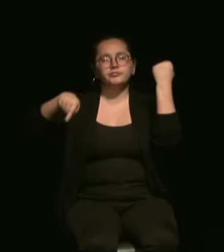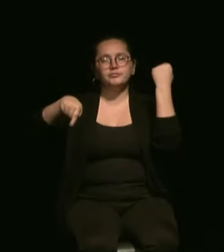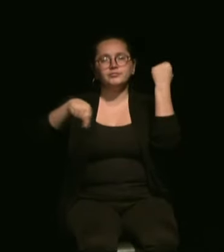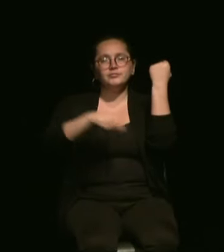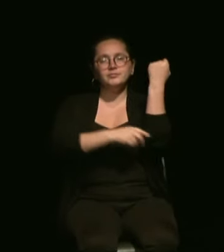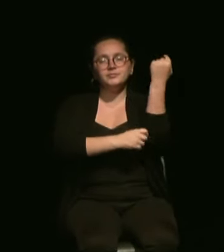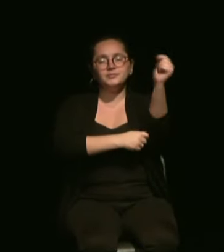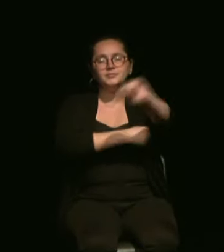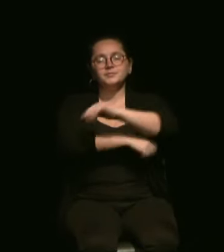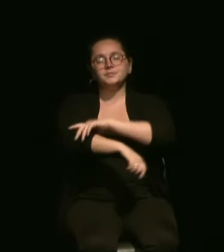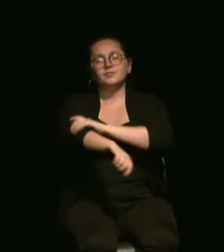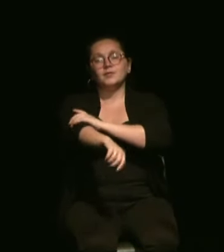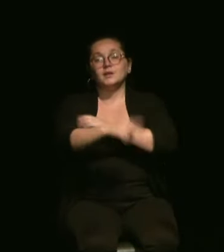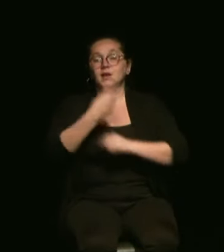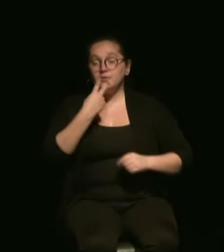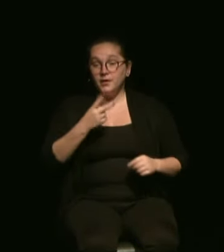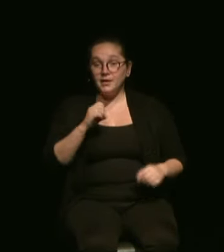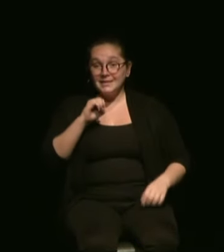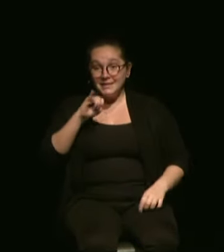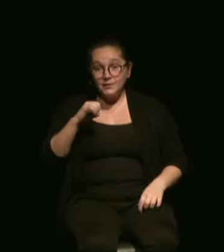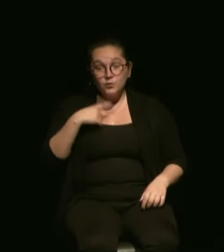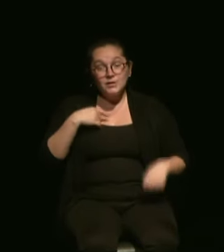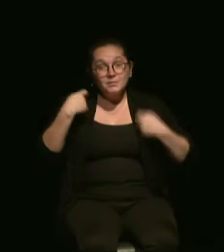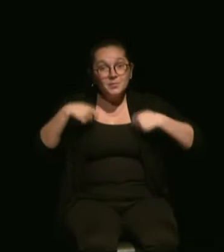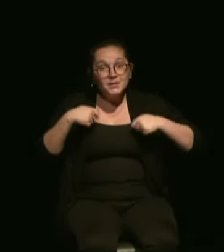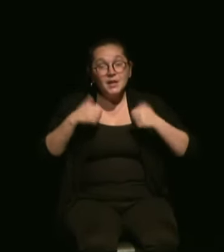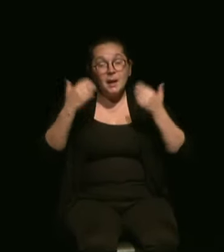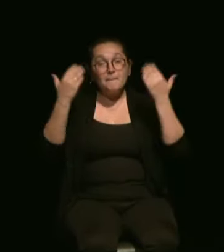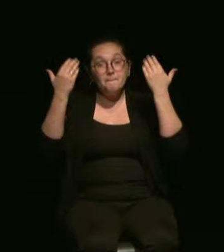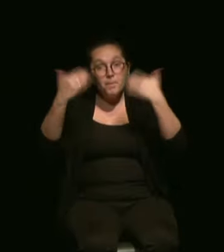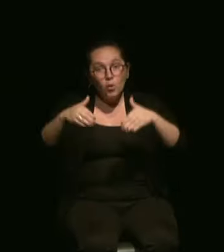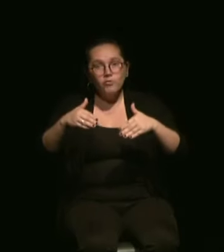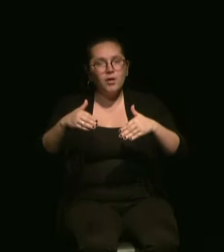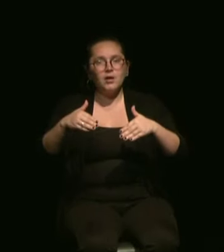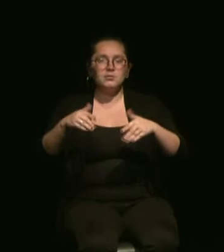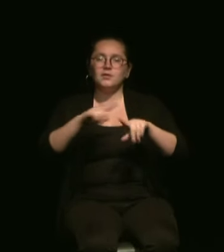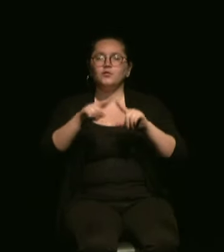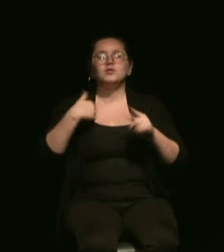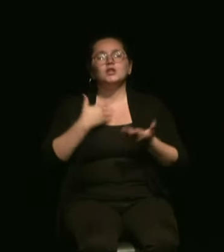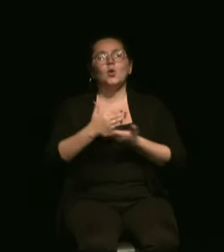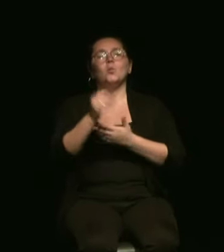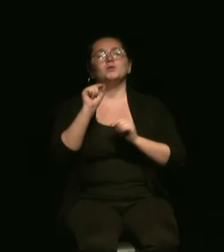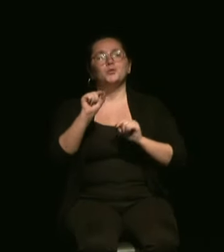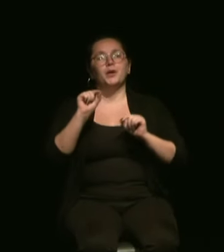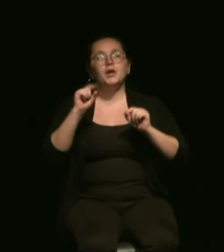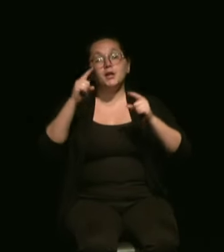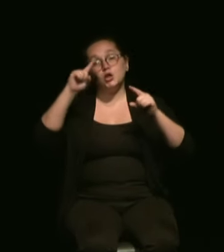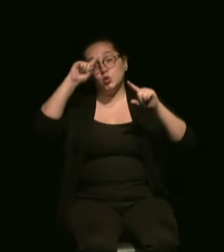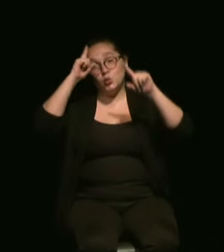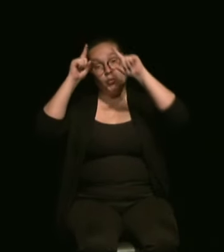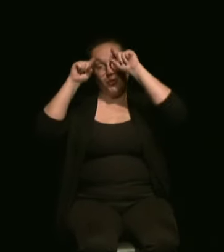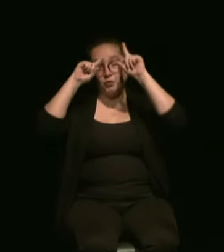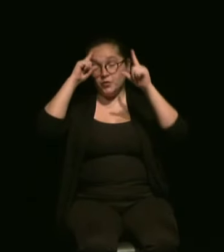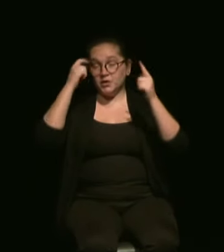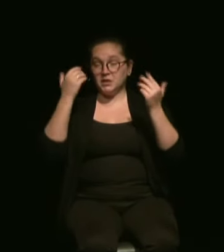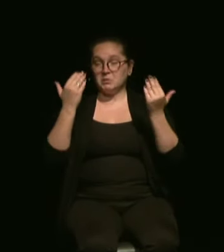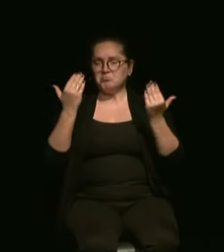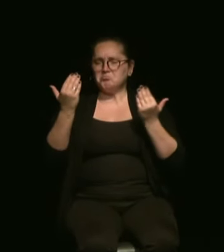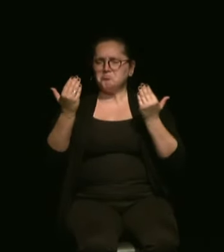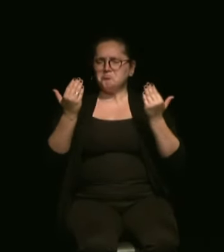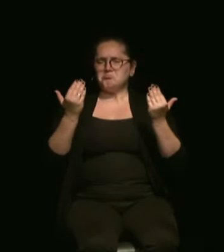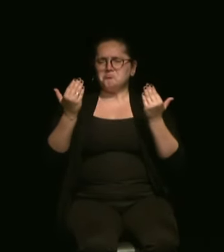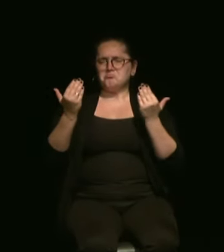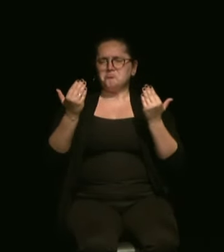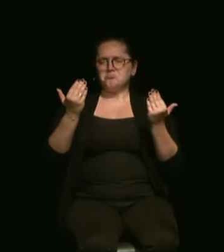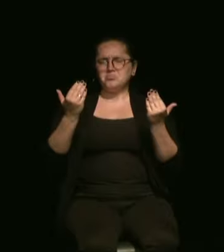o seguinte: no momento que você se sente obrigado a provar, você já está no terreno da dúvida. E é obsceno